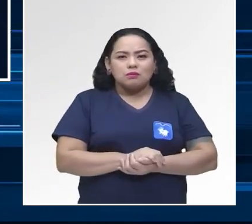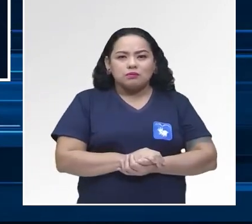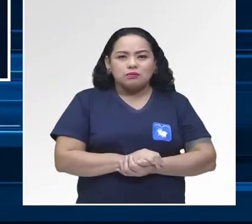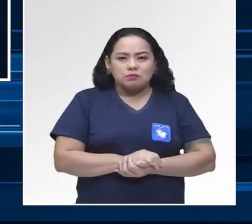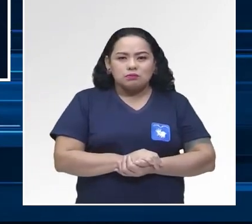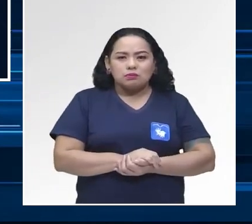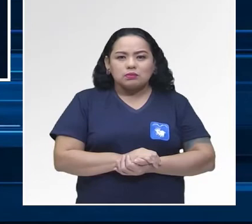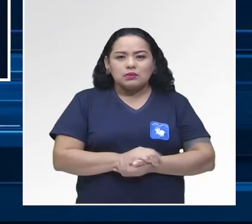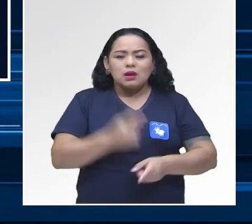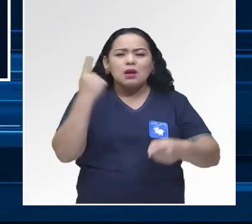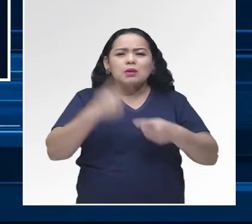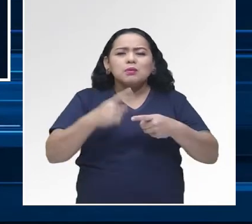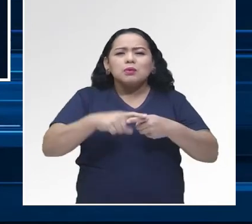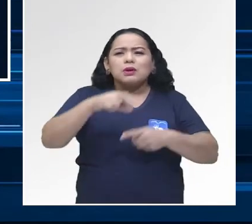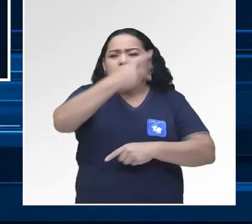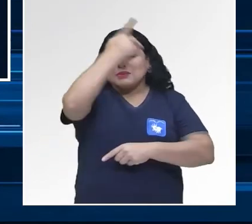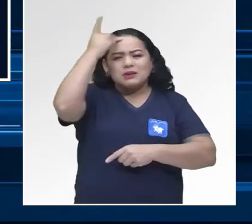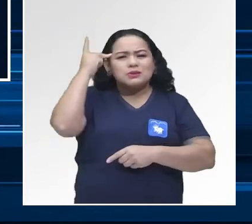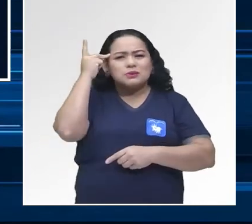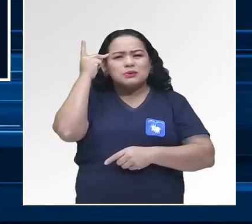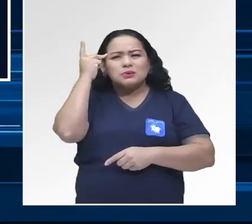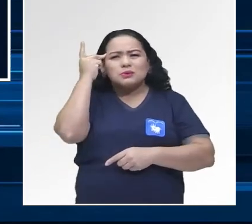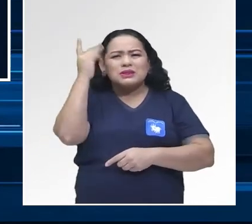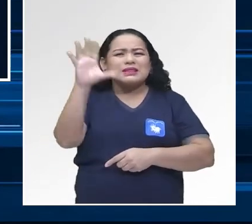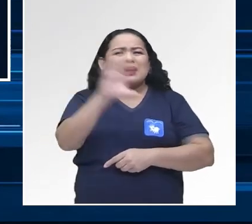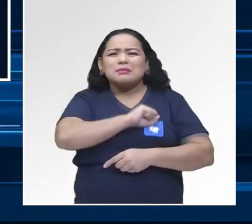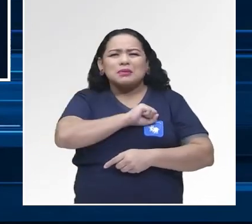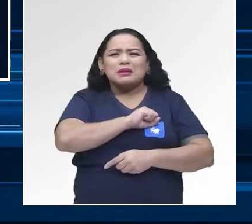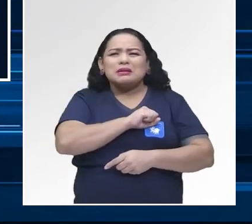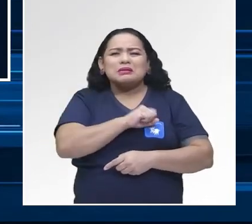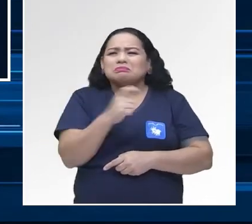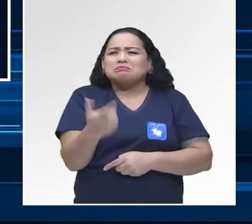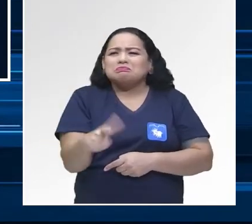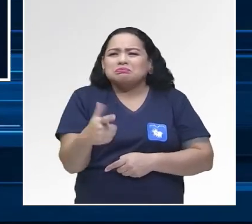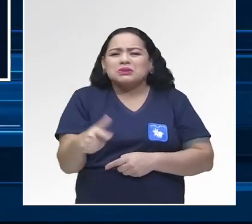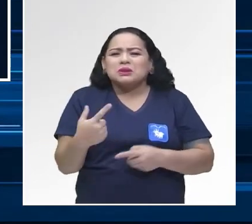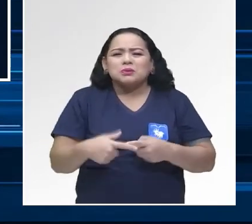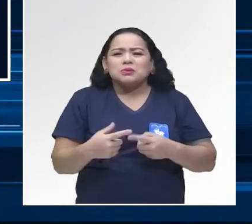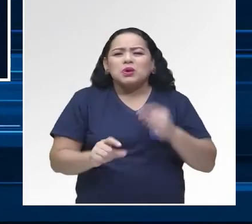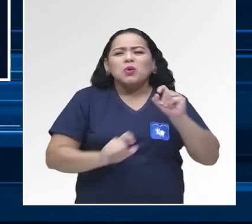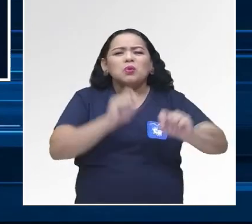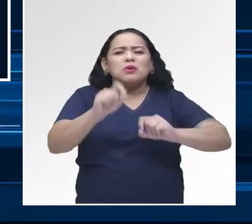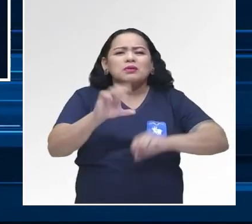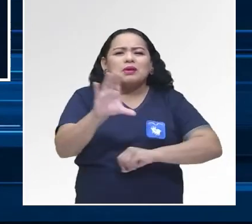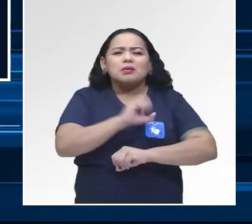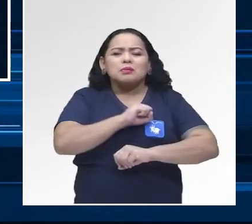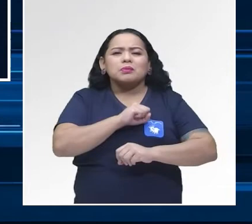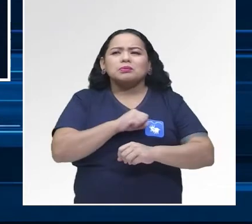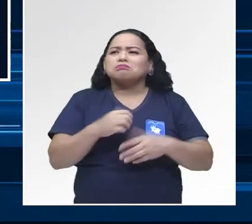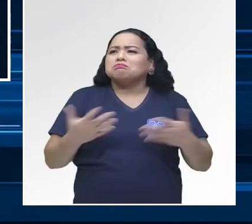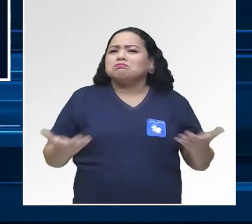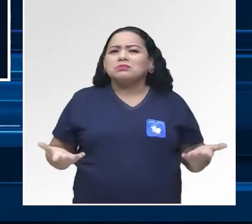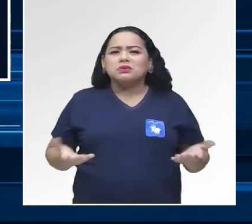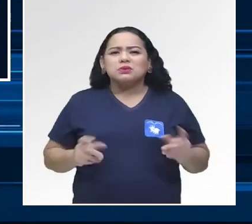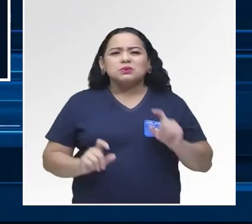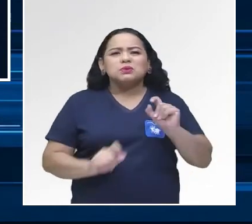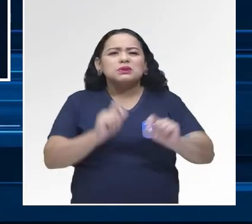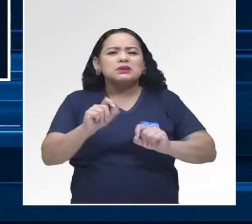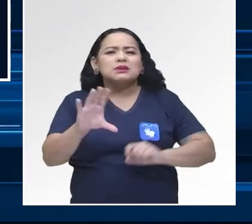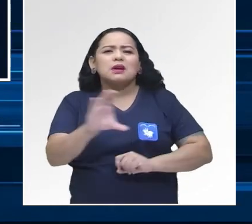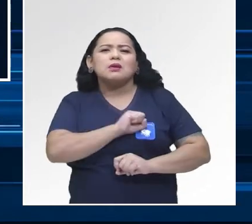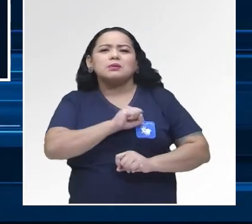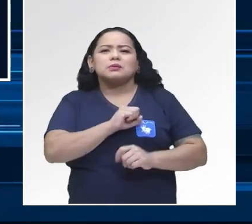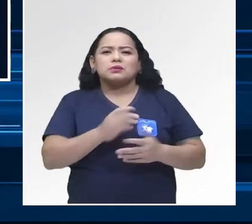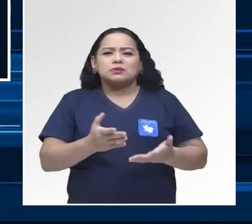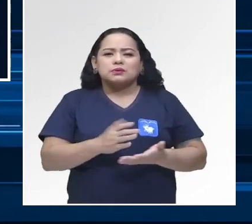E por que tem pessoas que dizem que não conseguem amar? Então vejam bem, o que é o amor, afinal de contas, né?